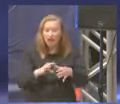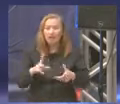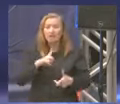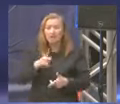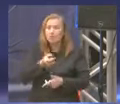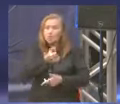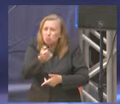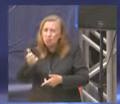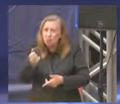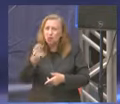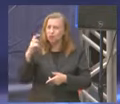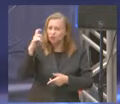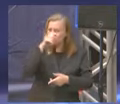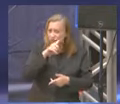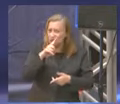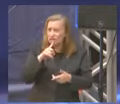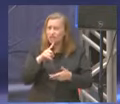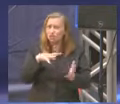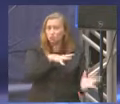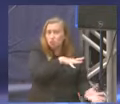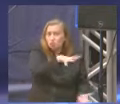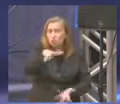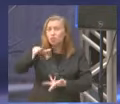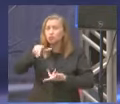de gap entre o mundo